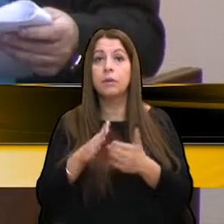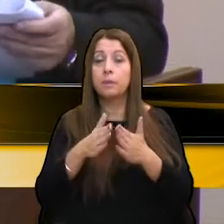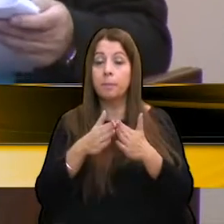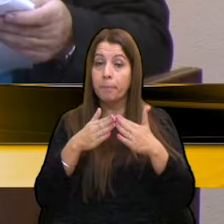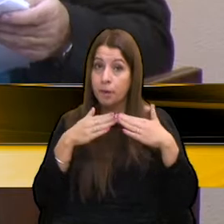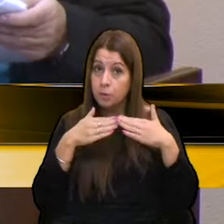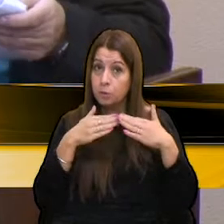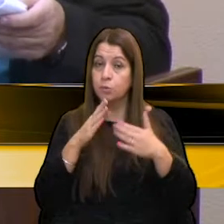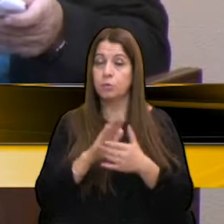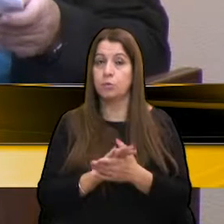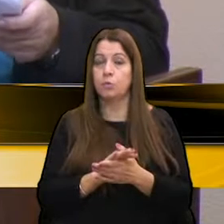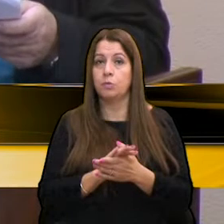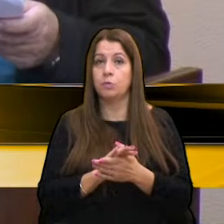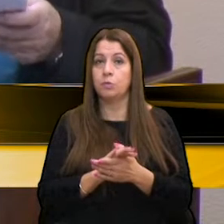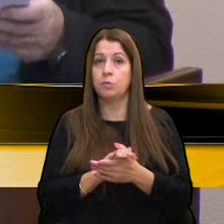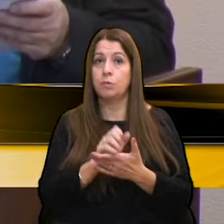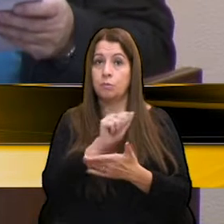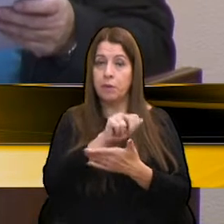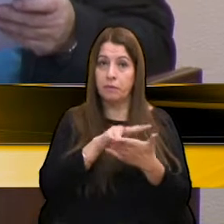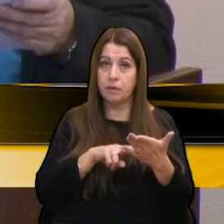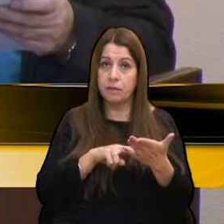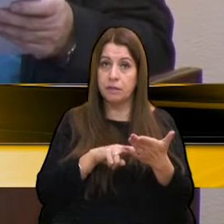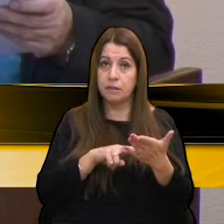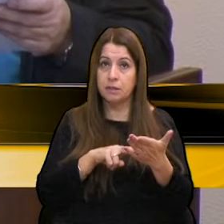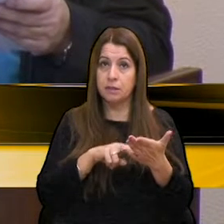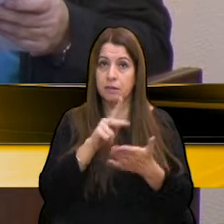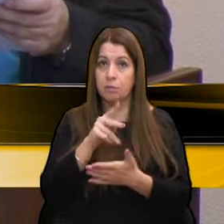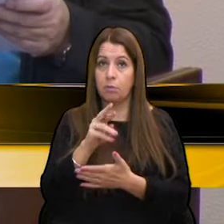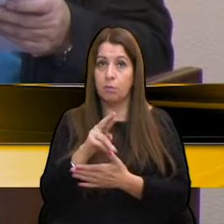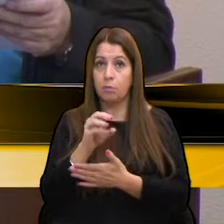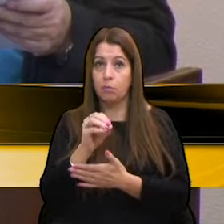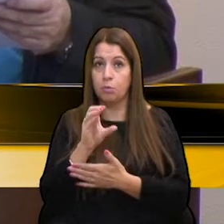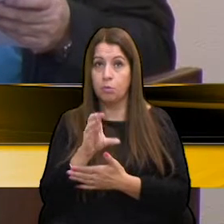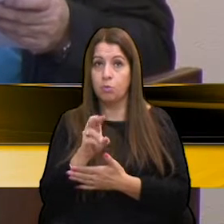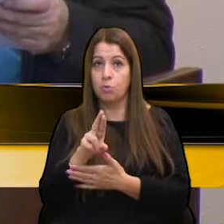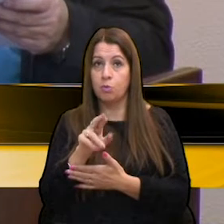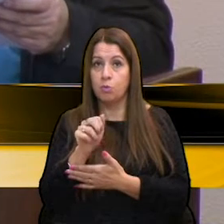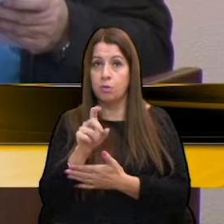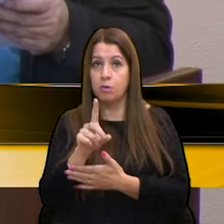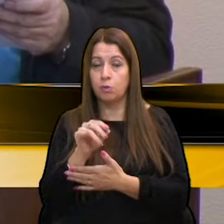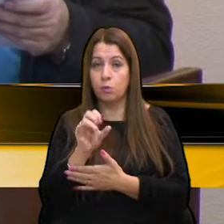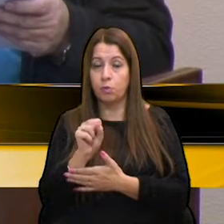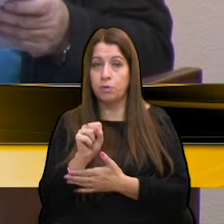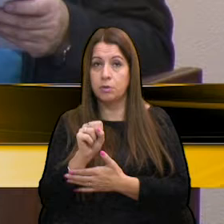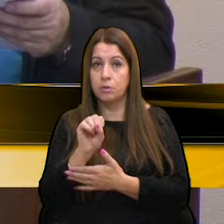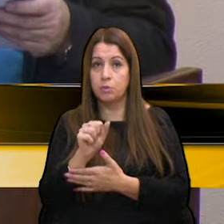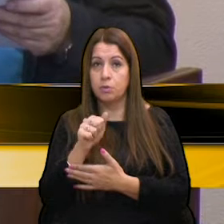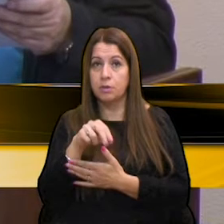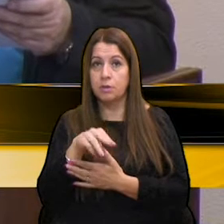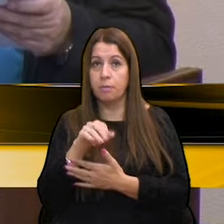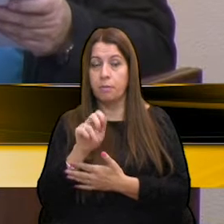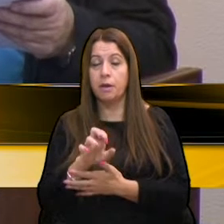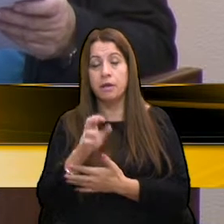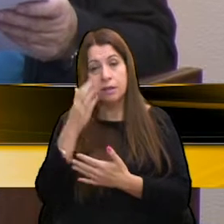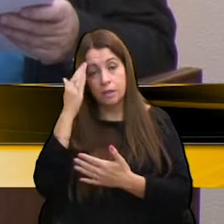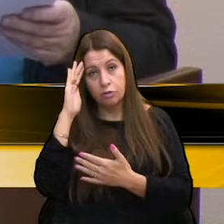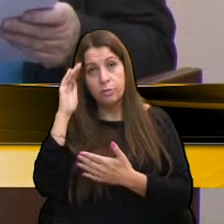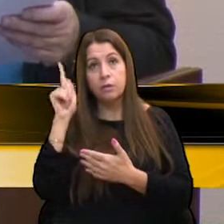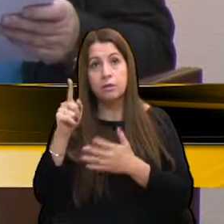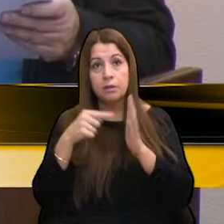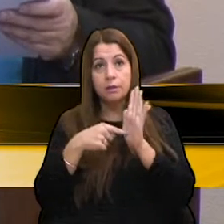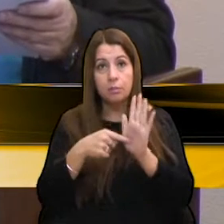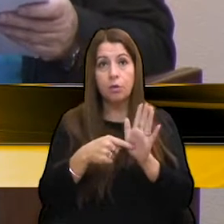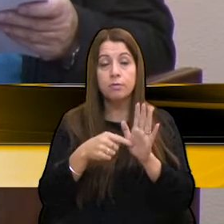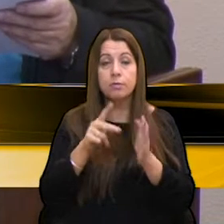Peço uma avaliação dos procuradores do SAMAI quanto a este entendimento e, caso ele se